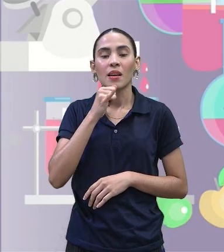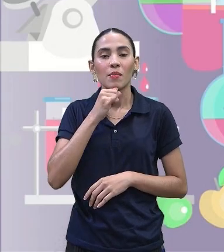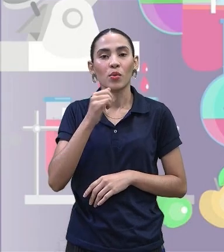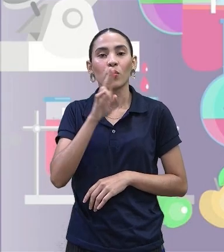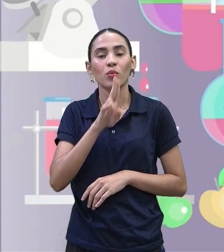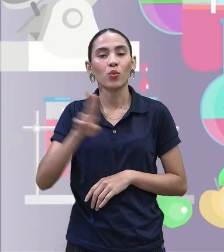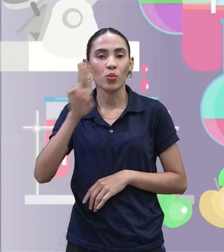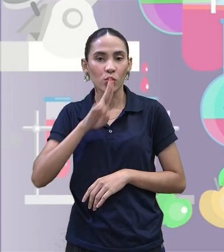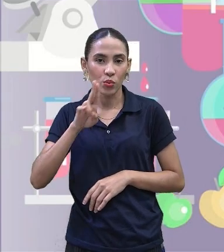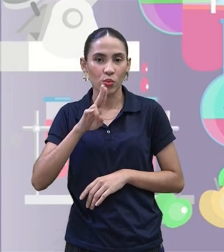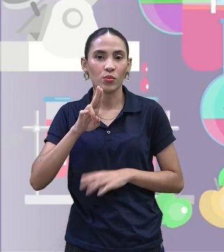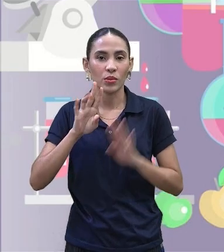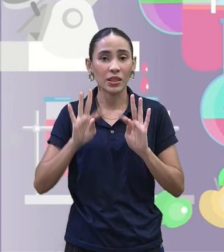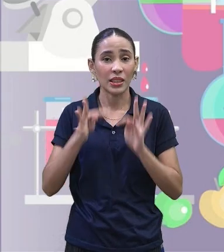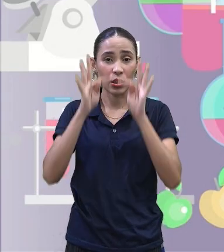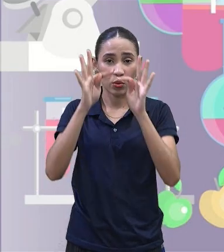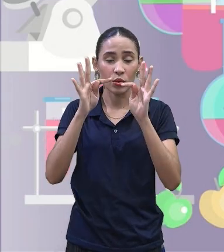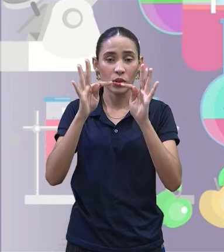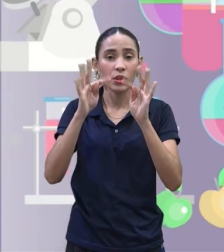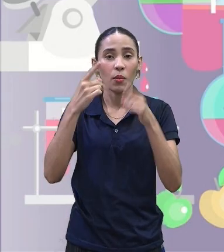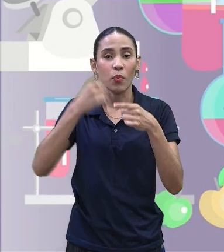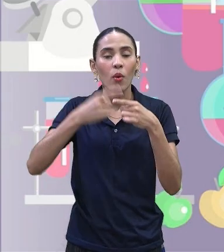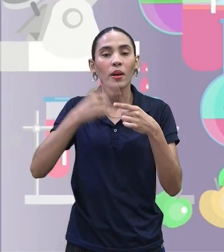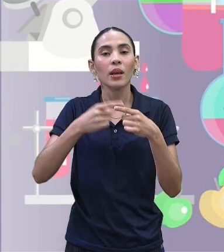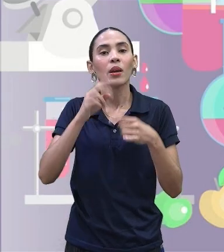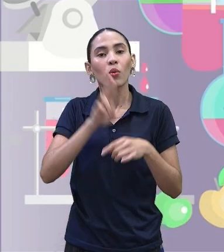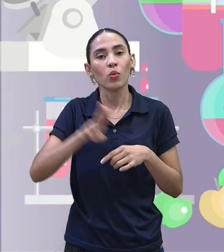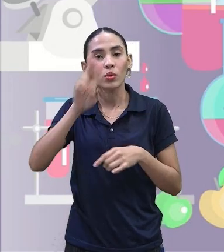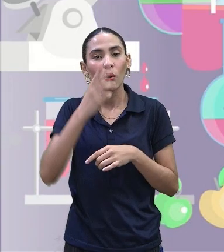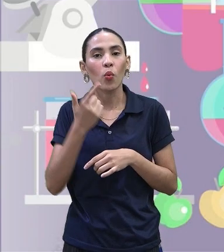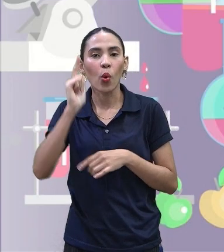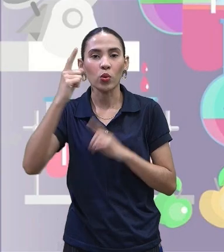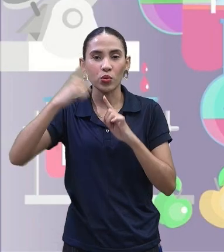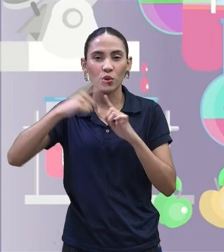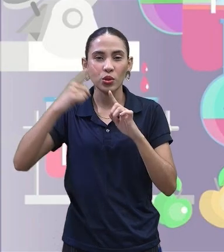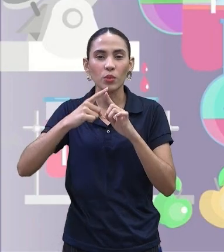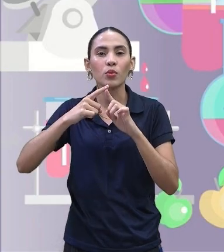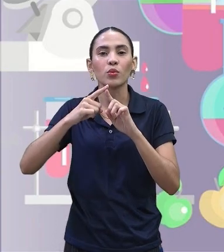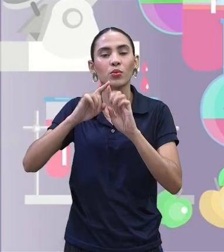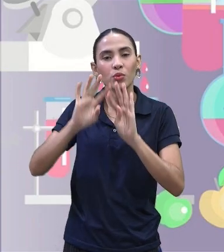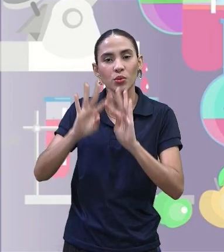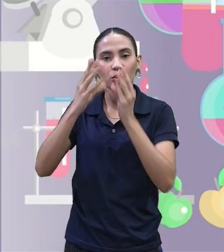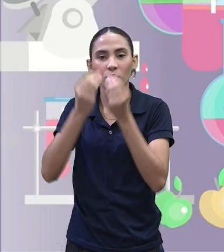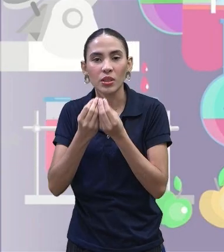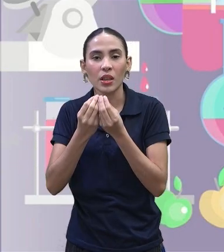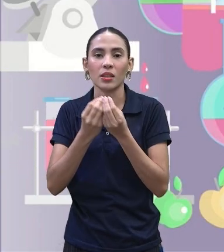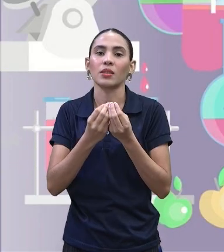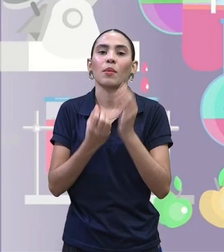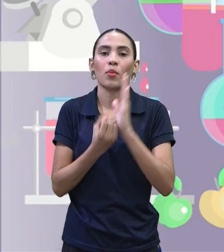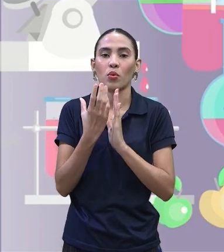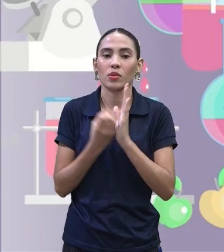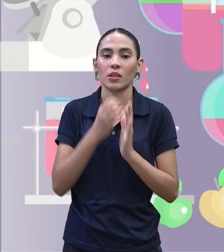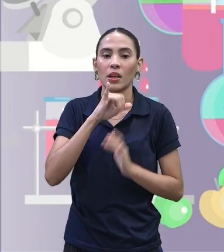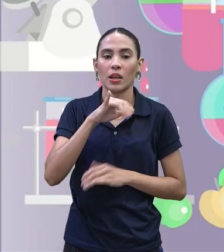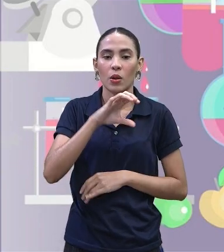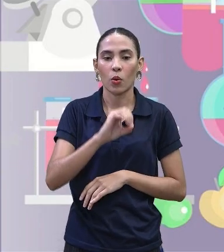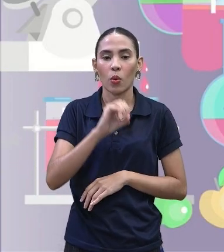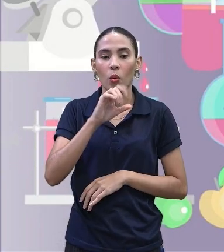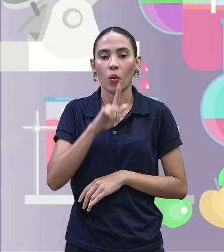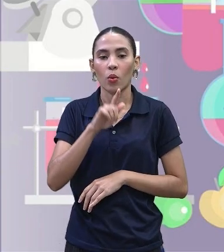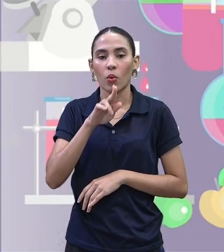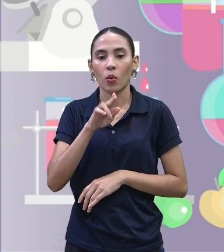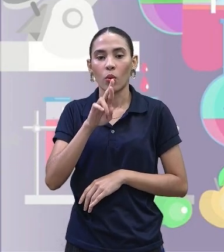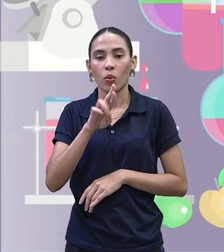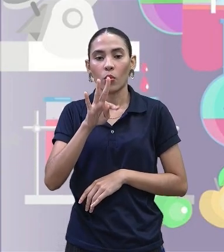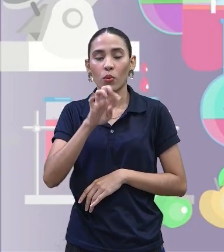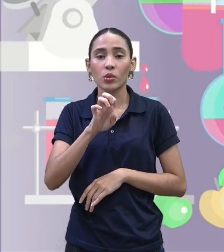gente utiliza um outro tipo de ser vivo para produzir isso que a gente chama de iogurte. Por exemplo, a